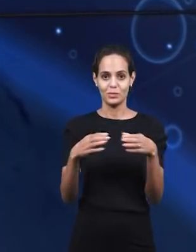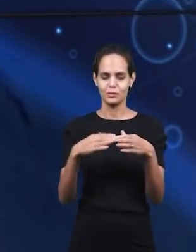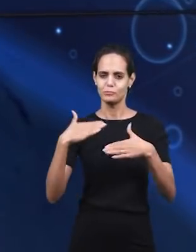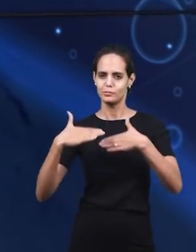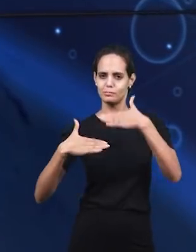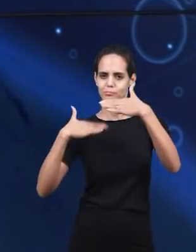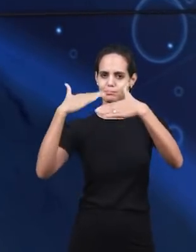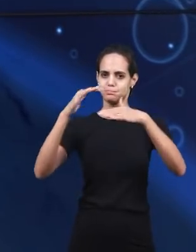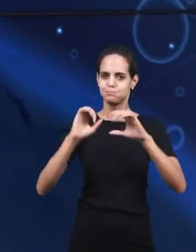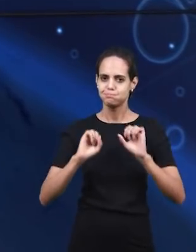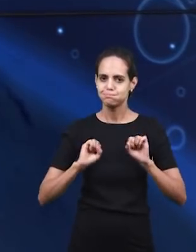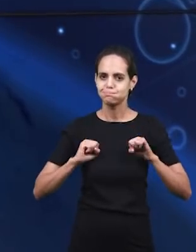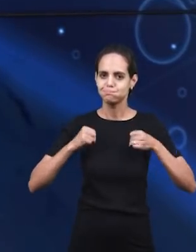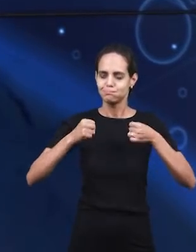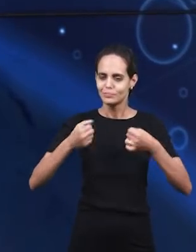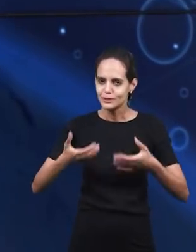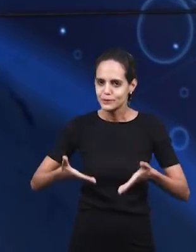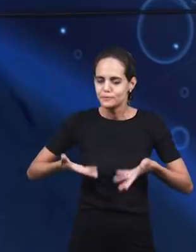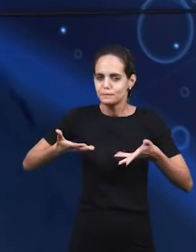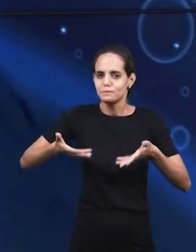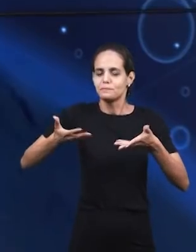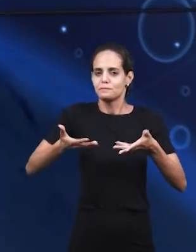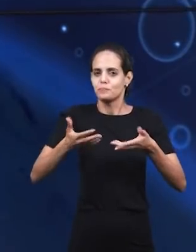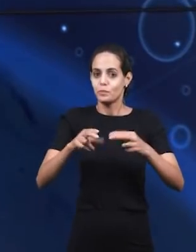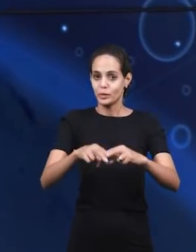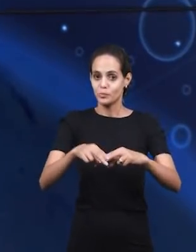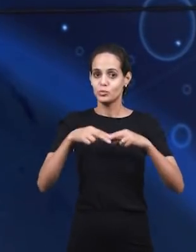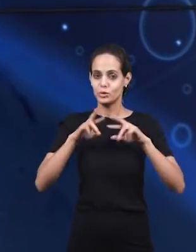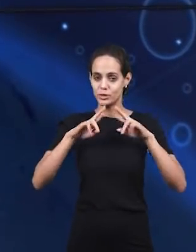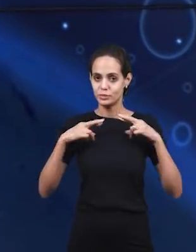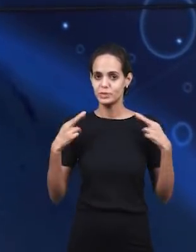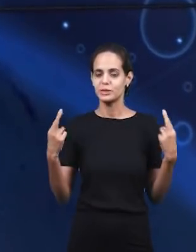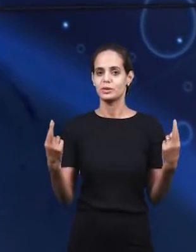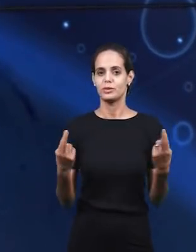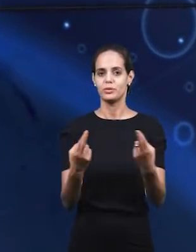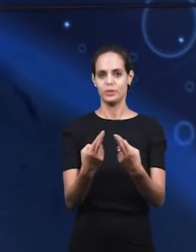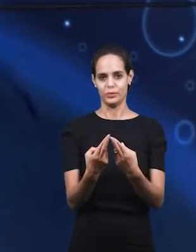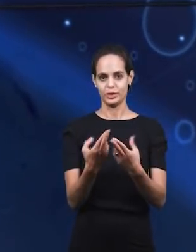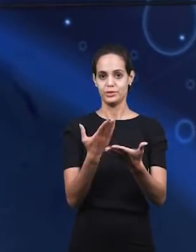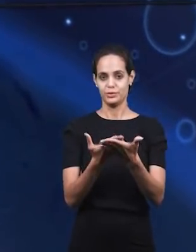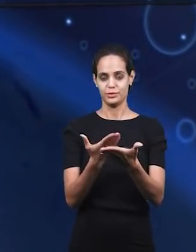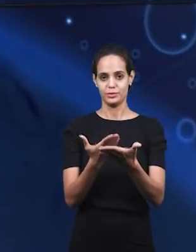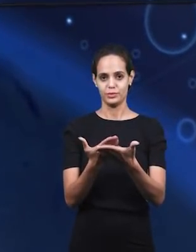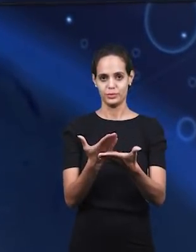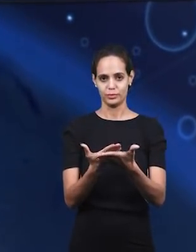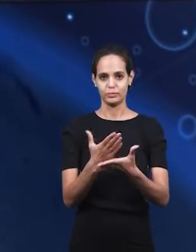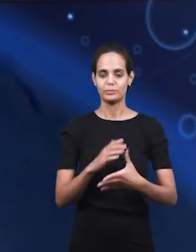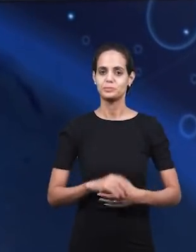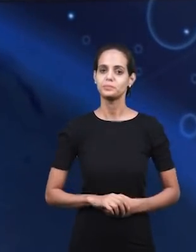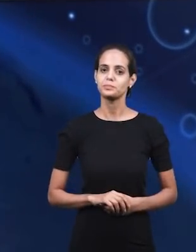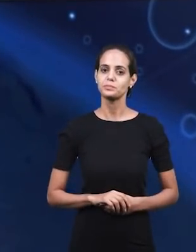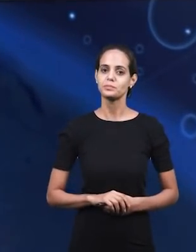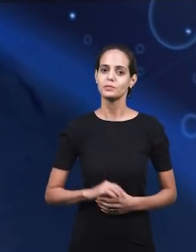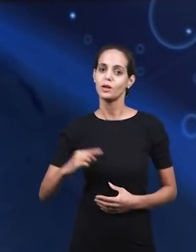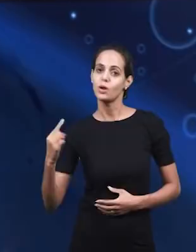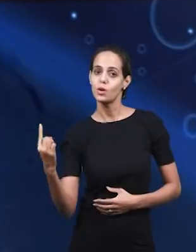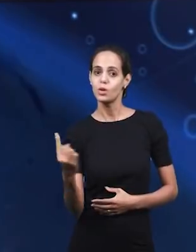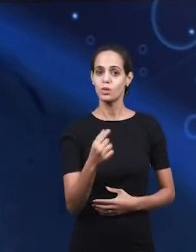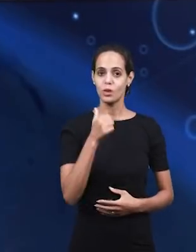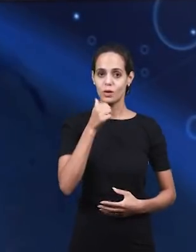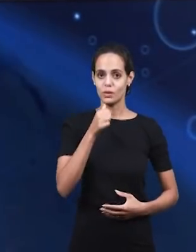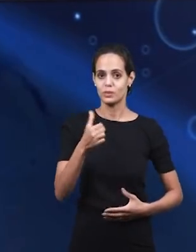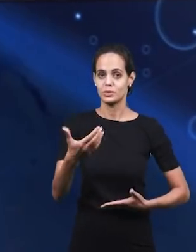crescido, tem fortalecido por causa dessas reuniões, fazendo com que estejamos